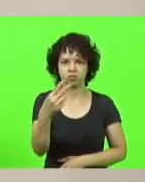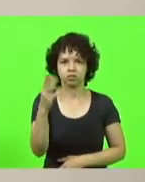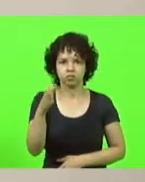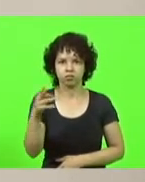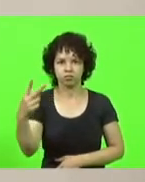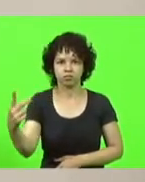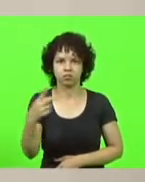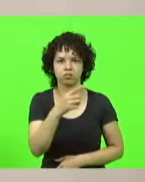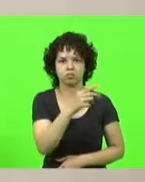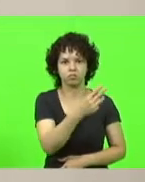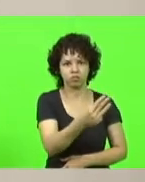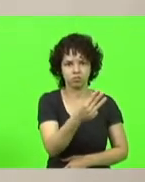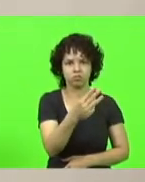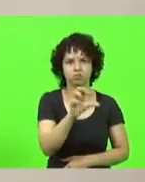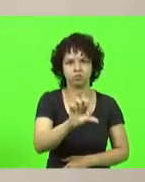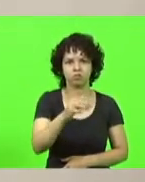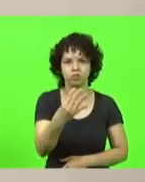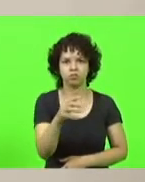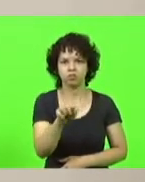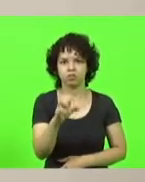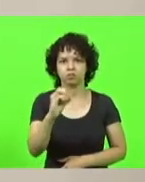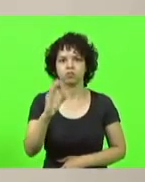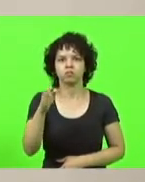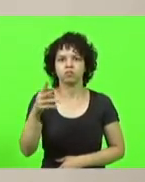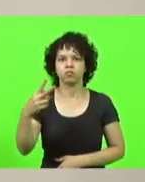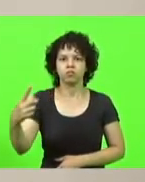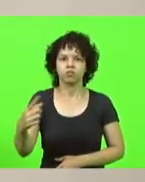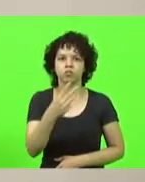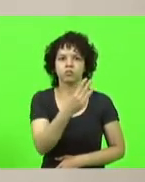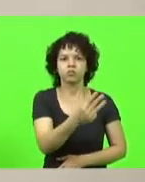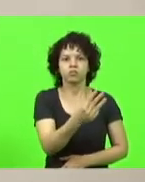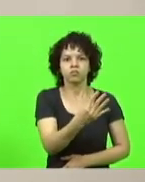389.2/2021, Projeto de Lei 394.0/2021, Projeto de Lei